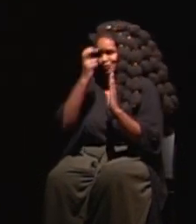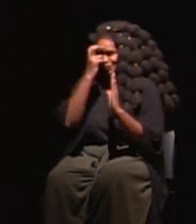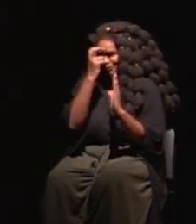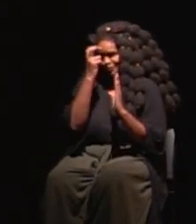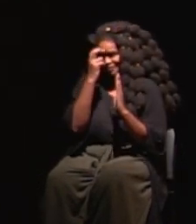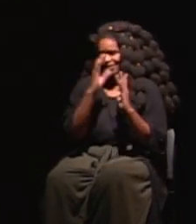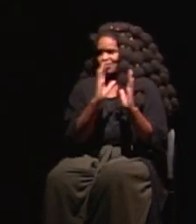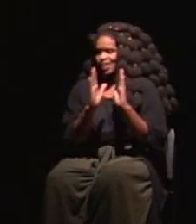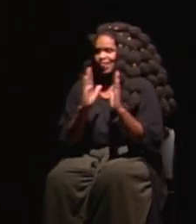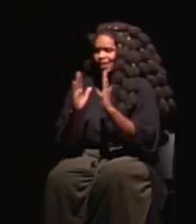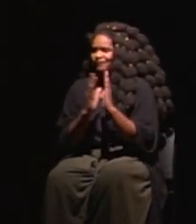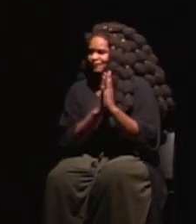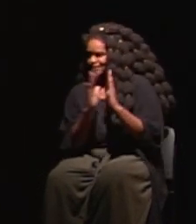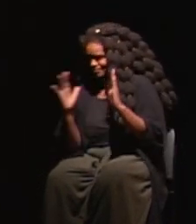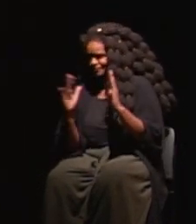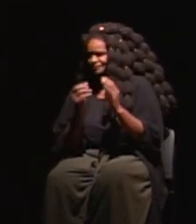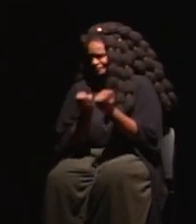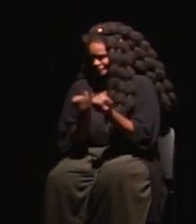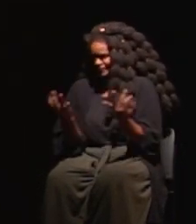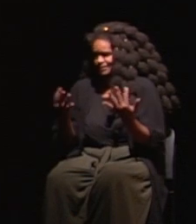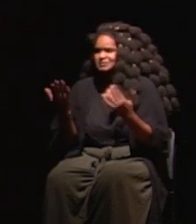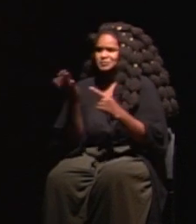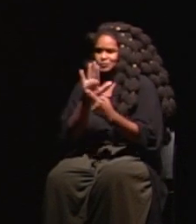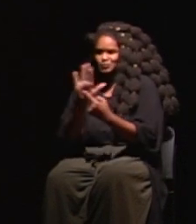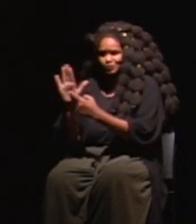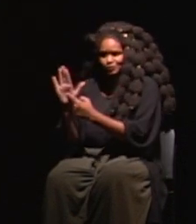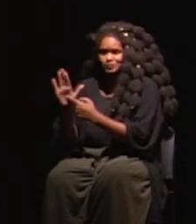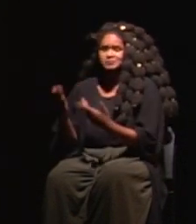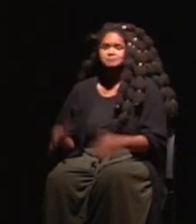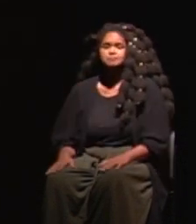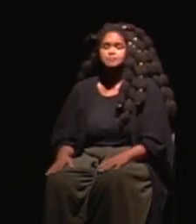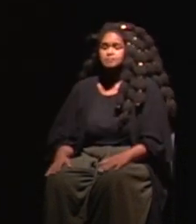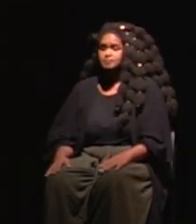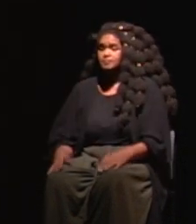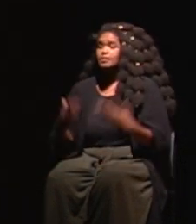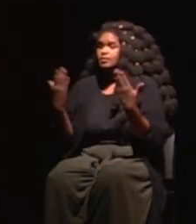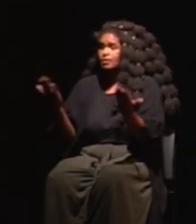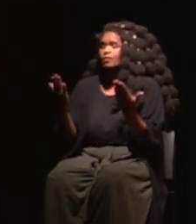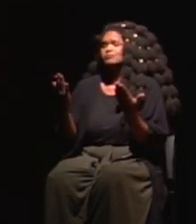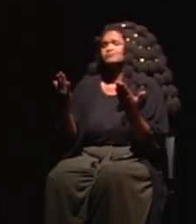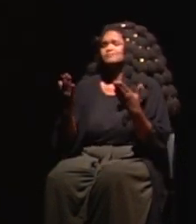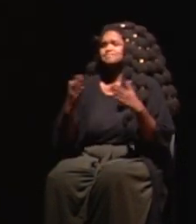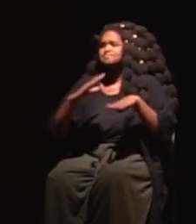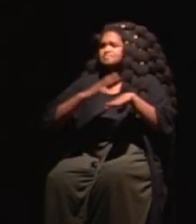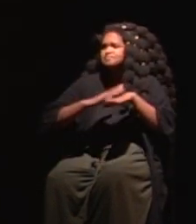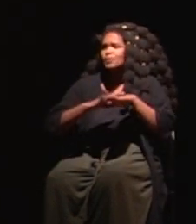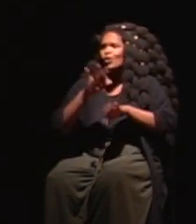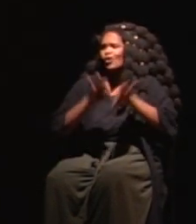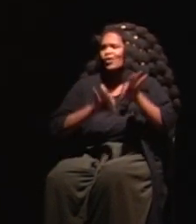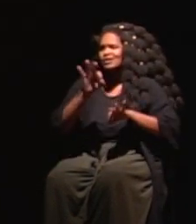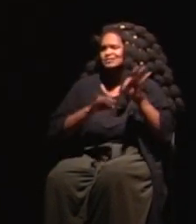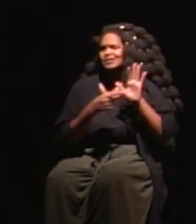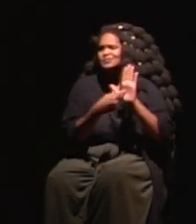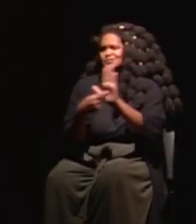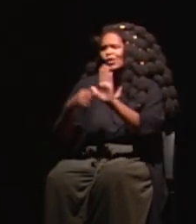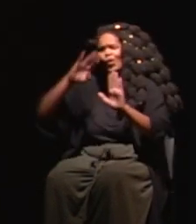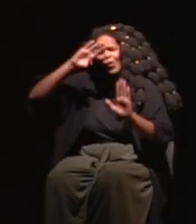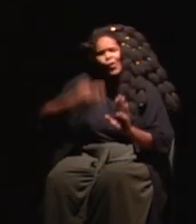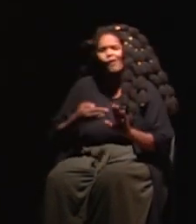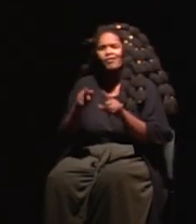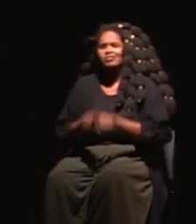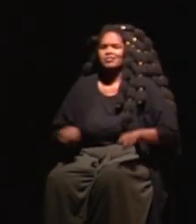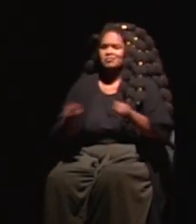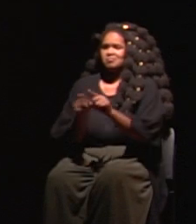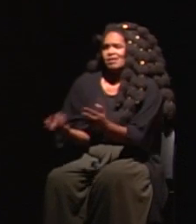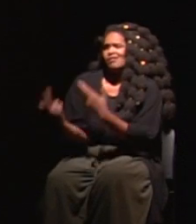Né, fazer a exposição de Stefania é uma grande honra e, ao mesmo tempo, como falei, uma enorme